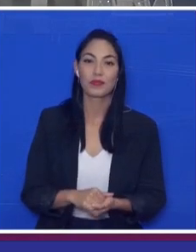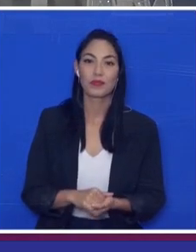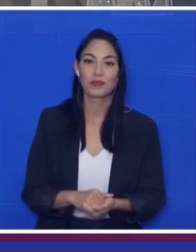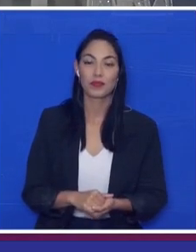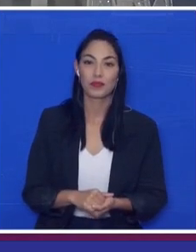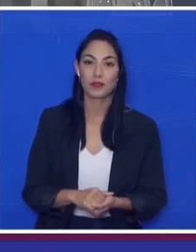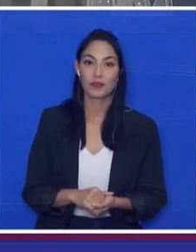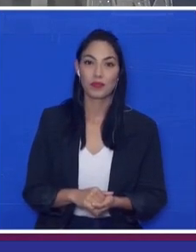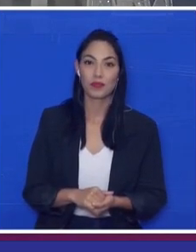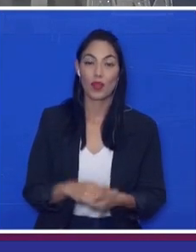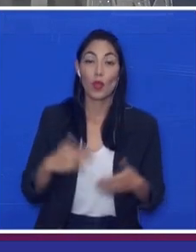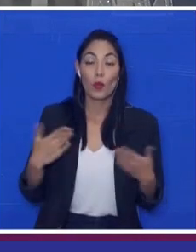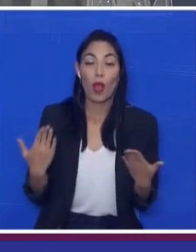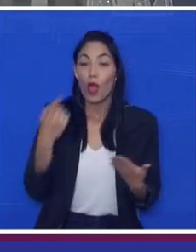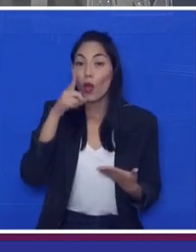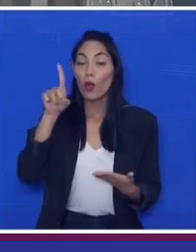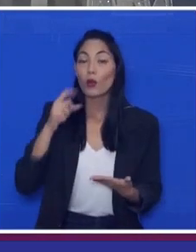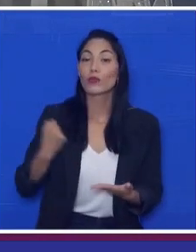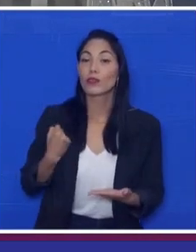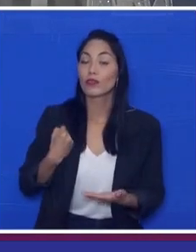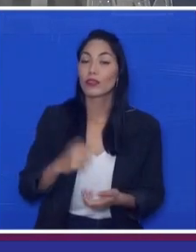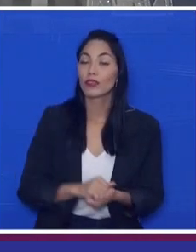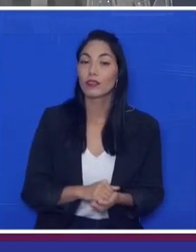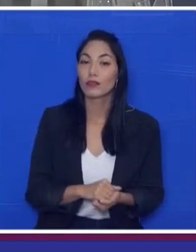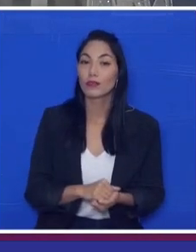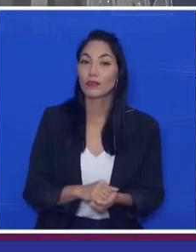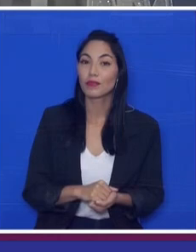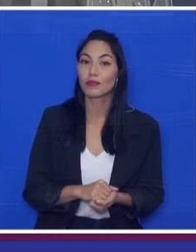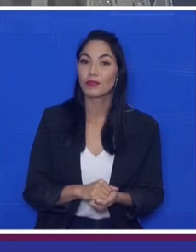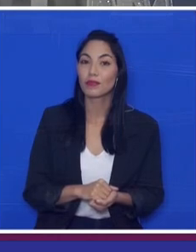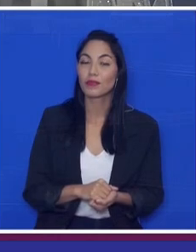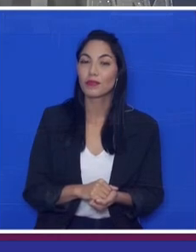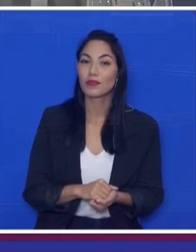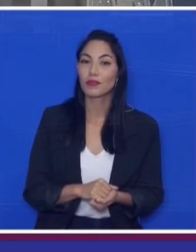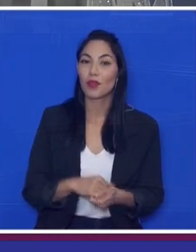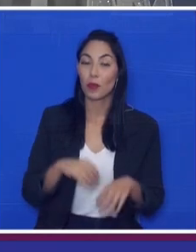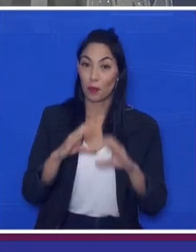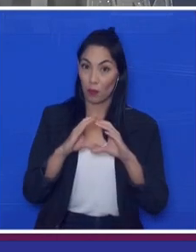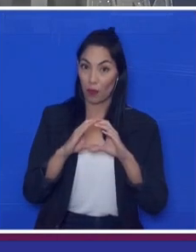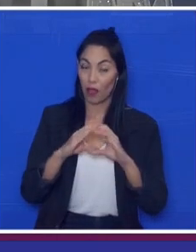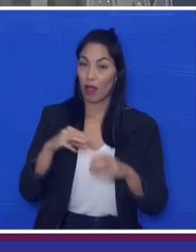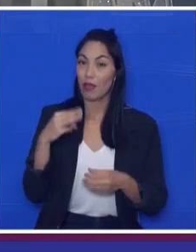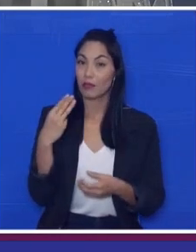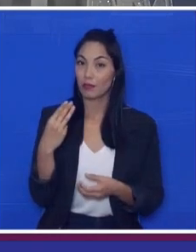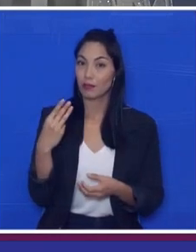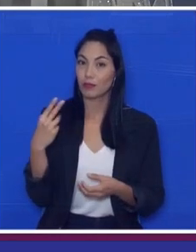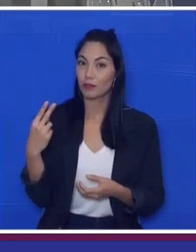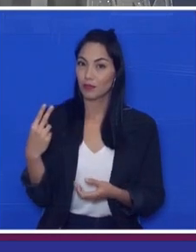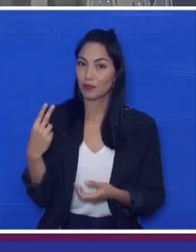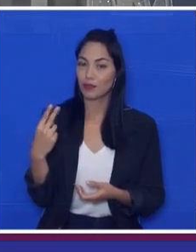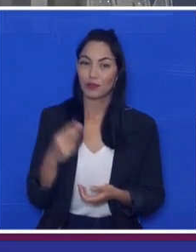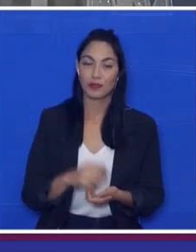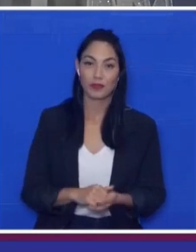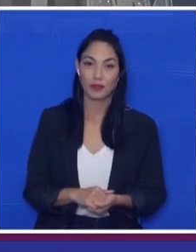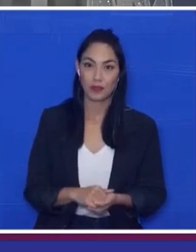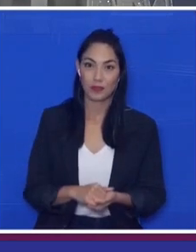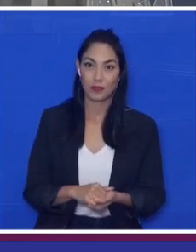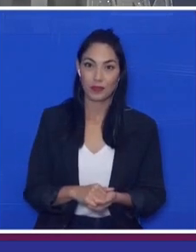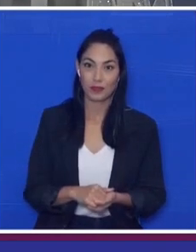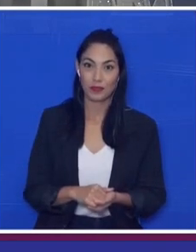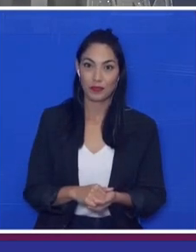da quina desta noite. Qual será o último número? Vem chegando última bola sorteada, número 32. Bola